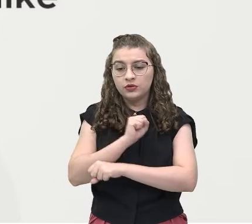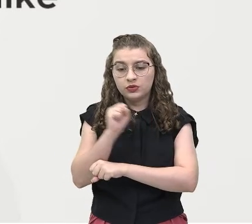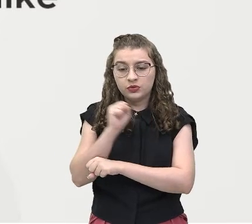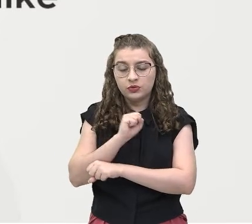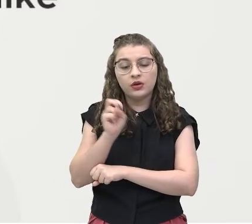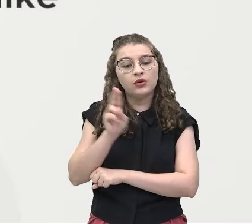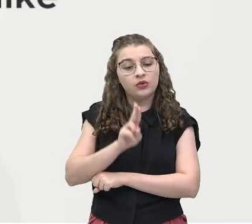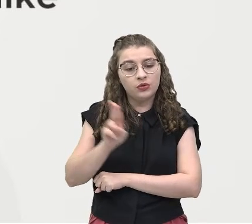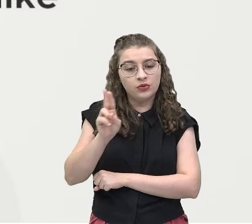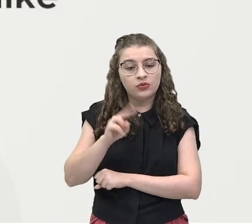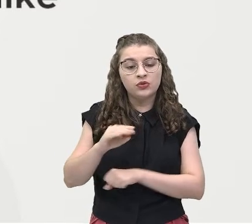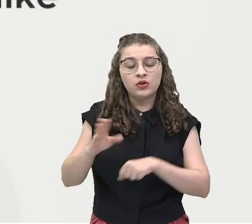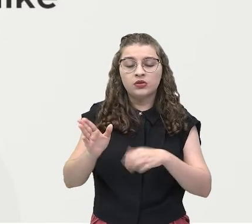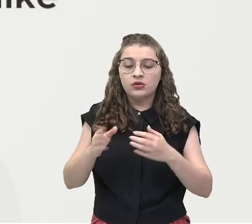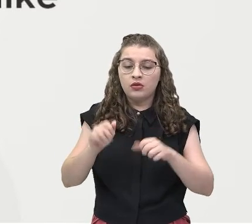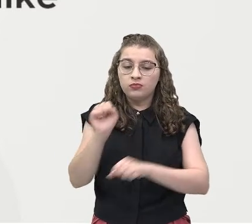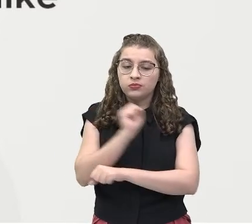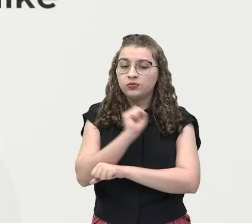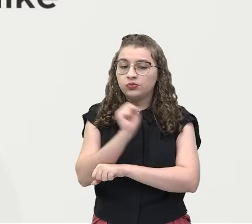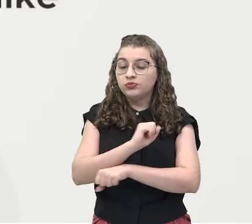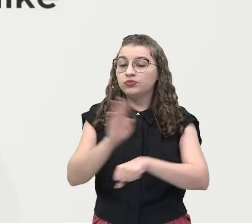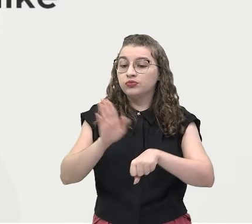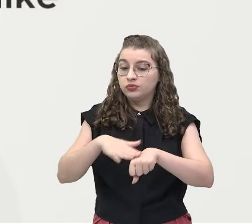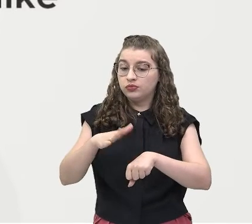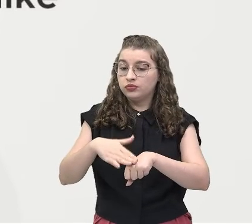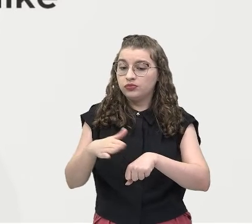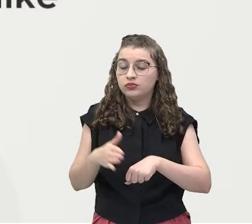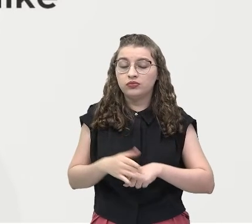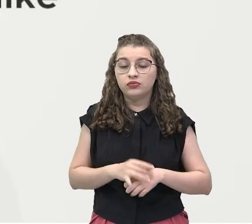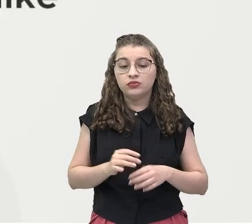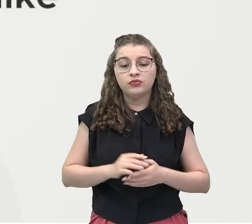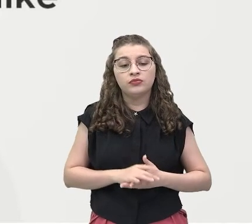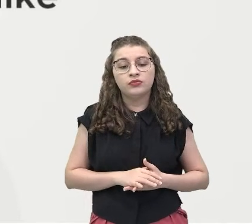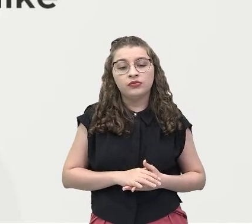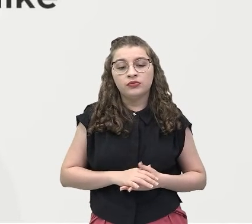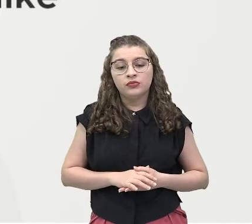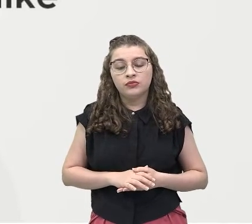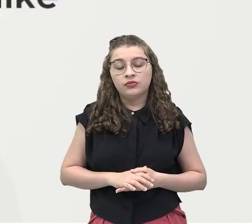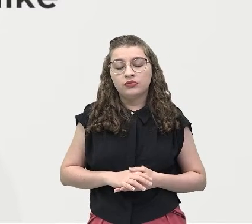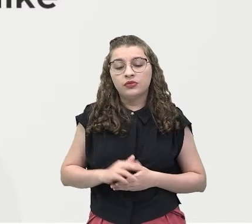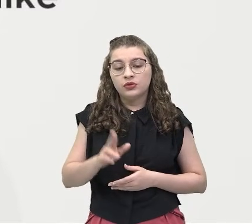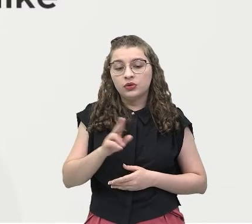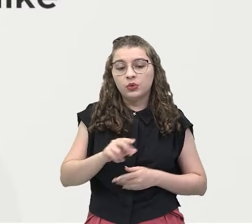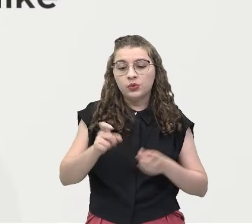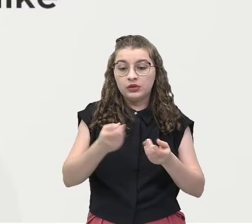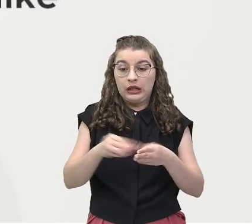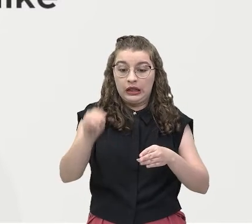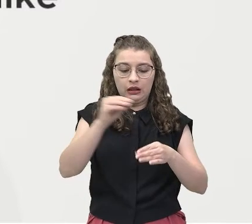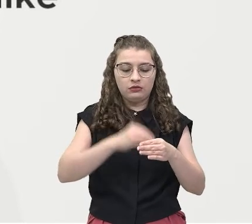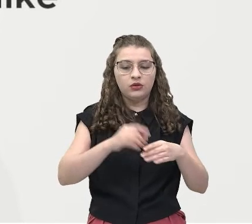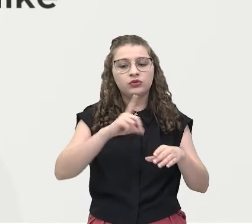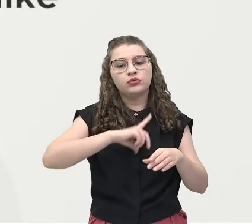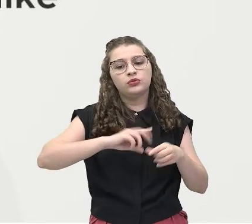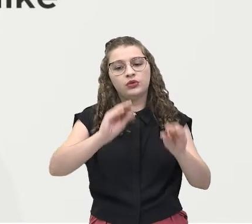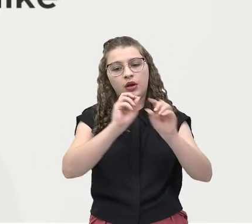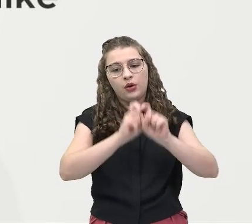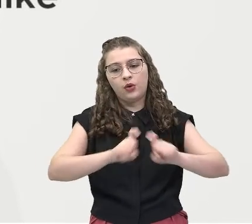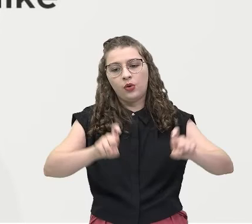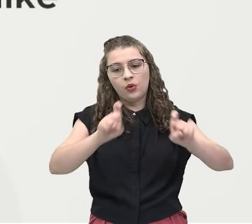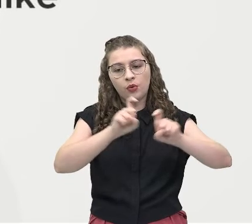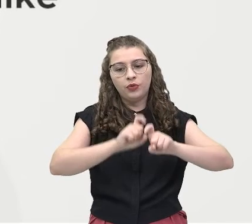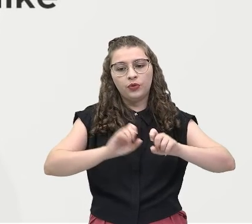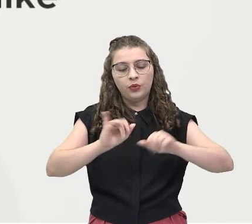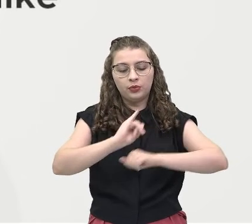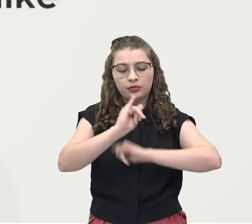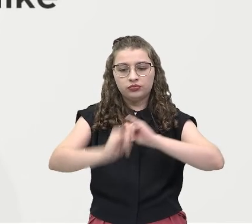que são autônomos, certo? Então, estão colocando computadores dentro dos carros para levar,